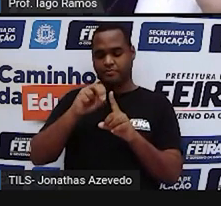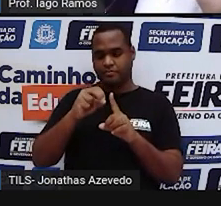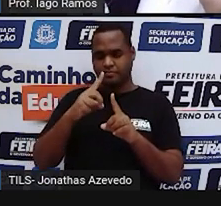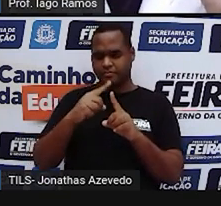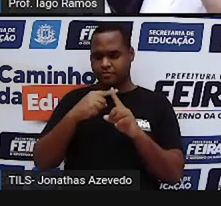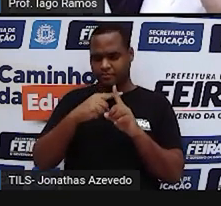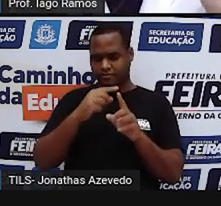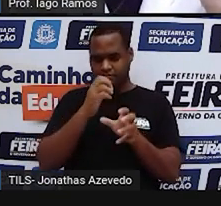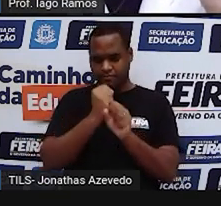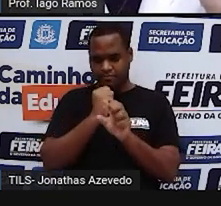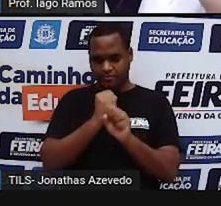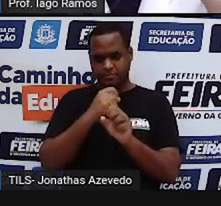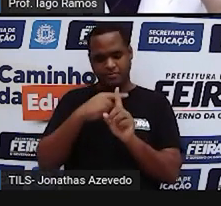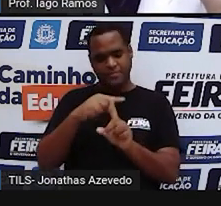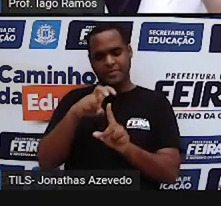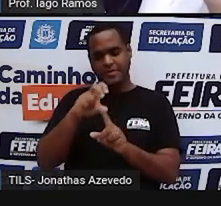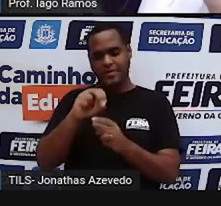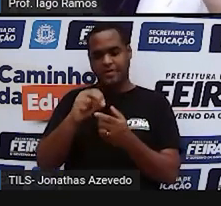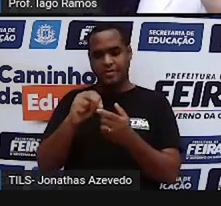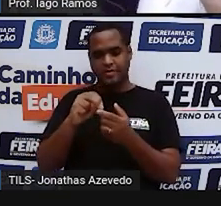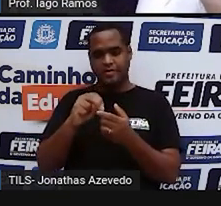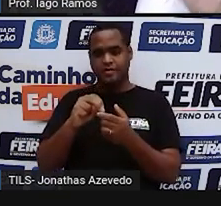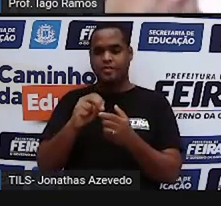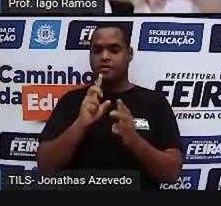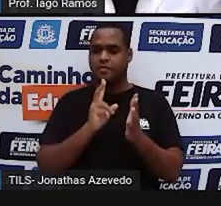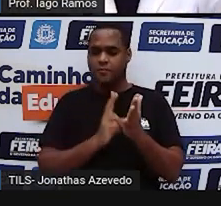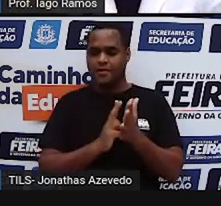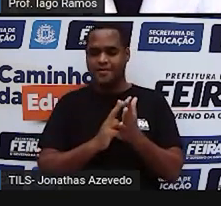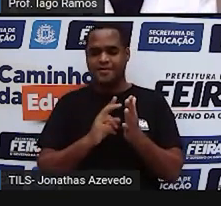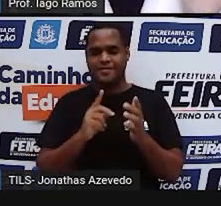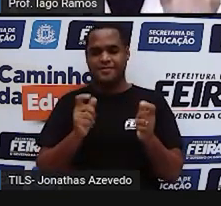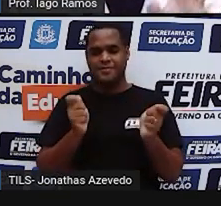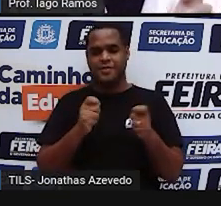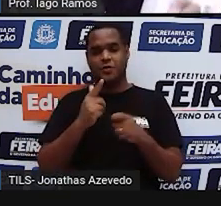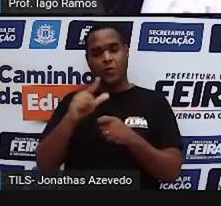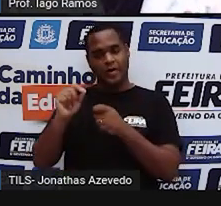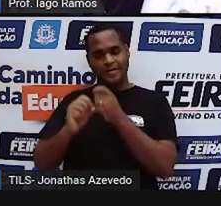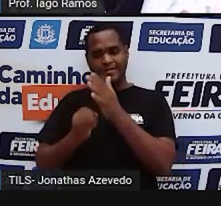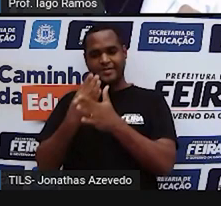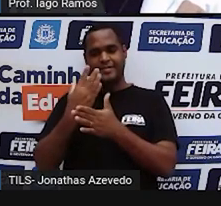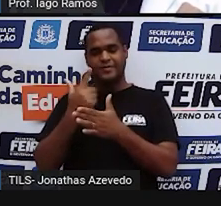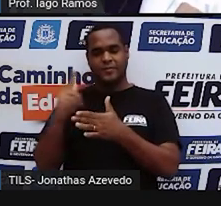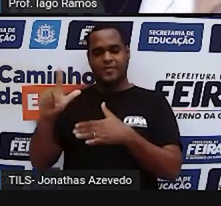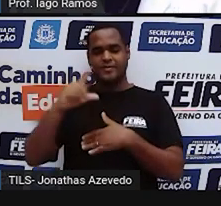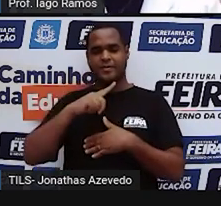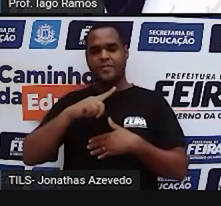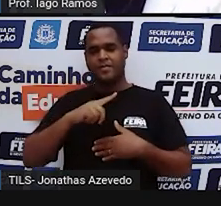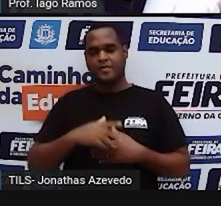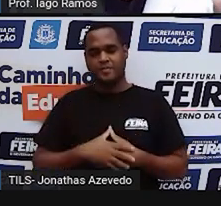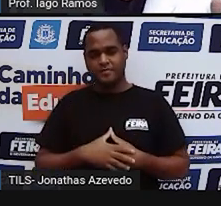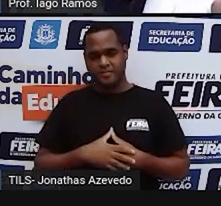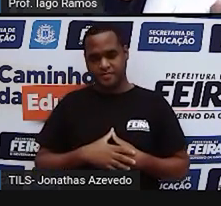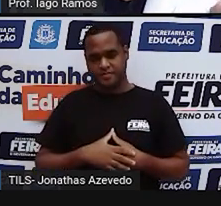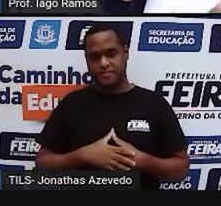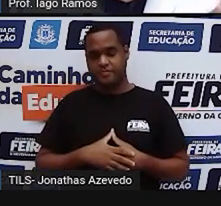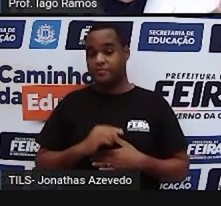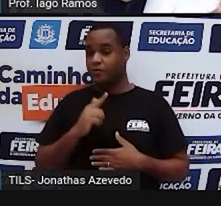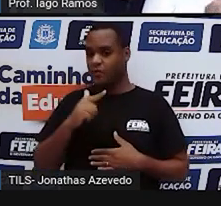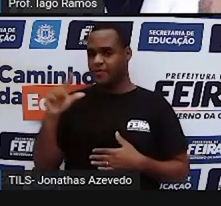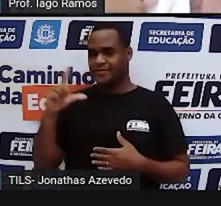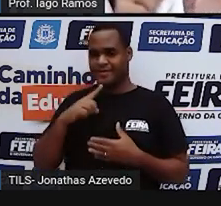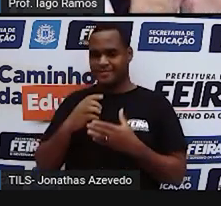50 vai na calculadora mais 50 tecla o igual nasce outro resultado esse novo o